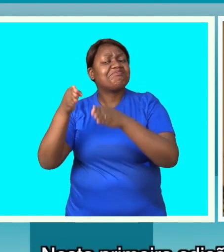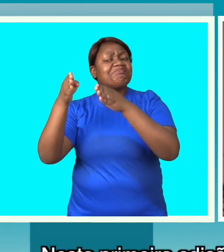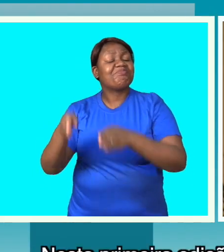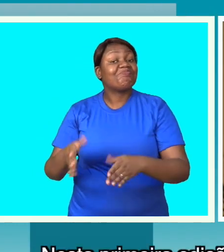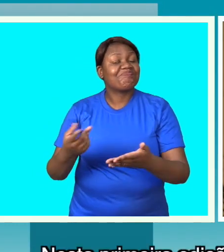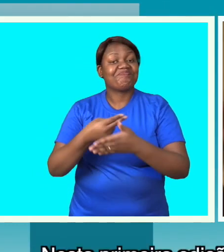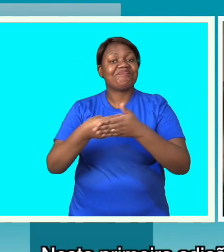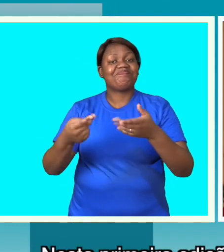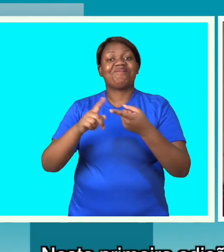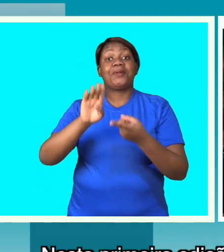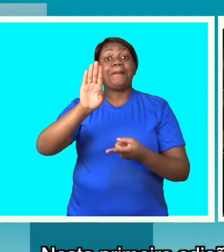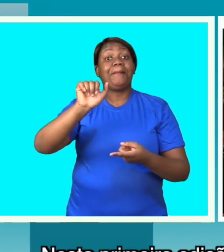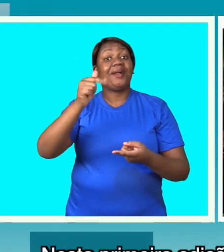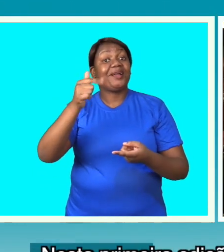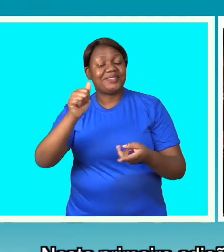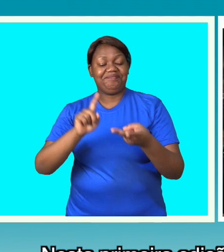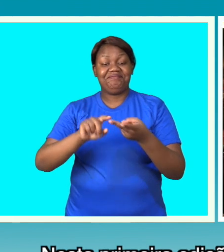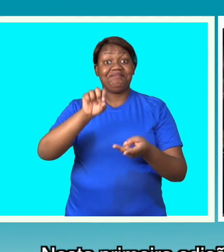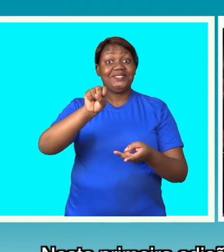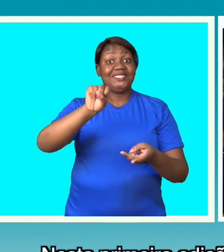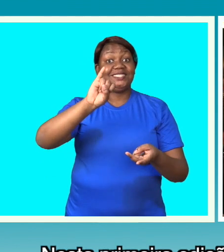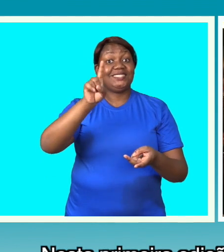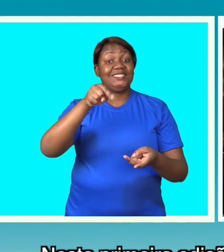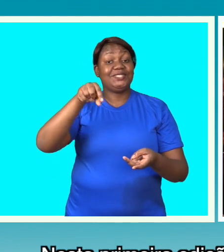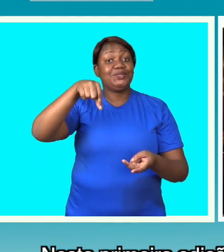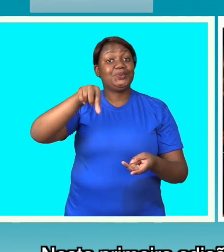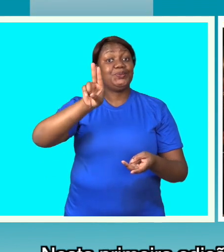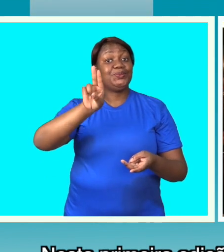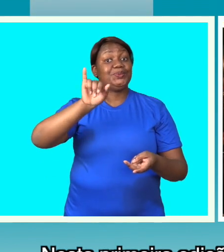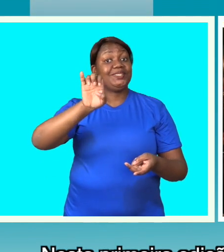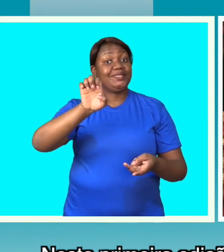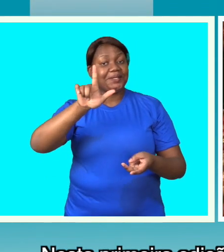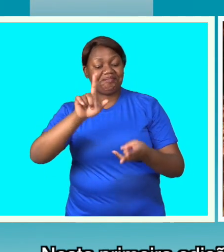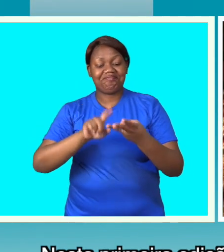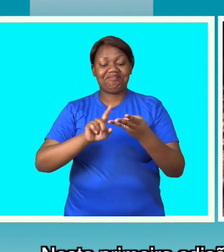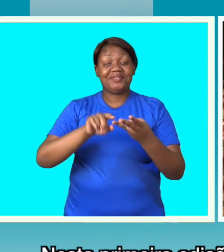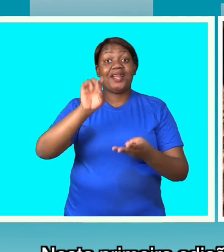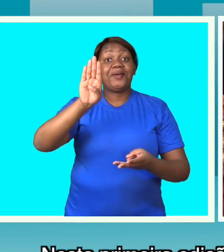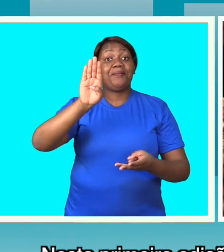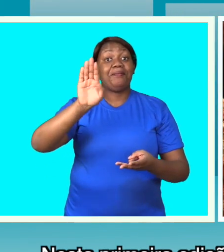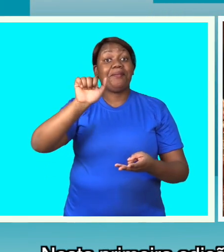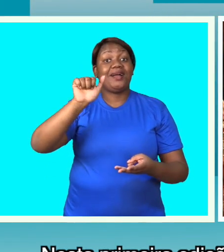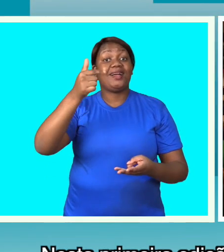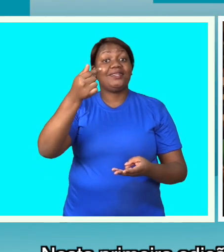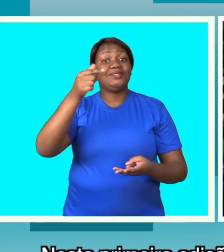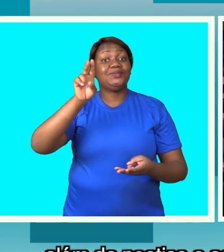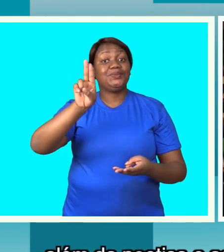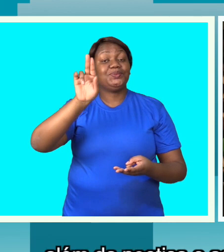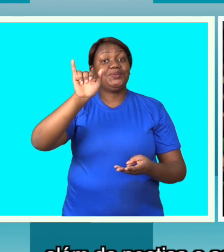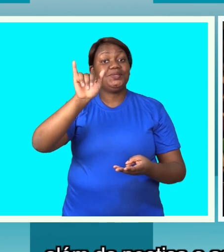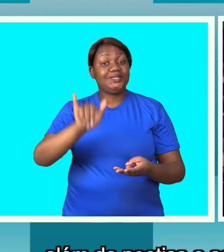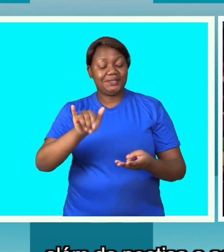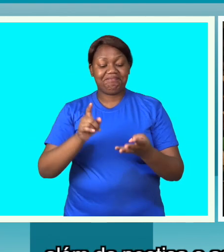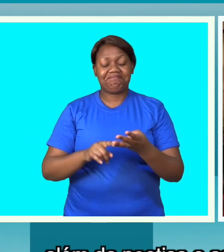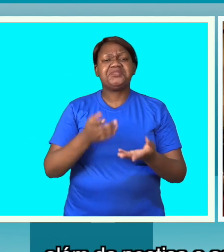Nesta primeira edição do Incluarte, participaram artistas como Rafael Bata, Sizaquiel e Bilt, além da